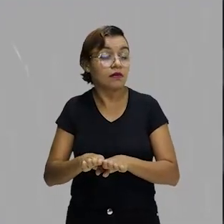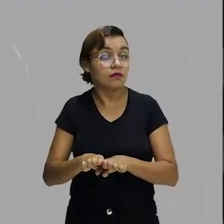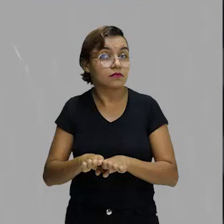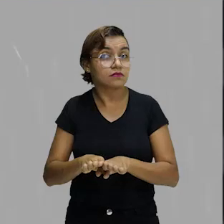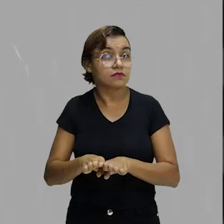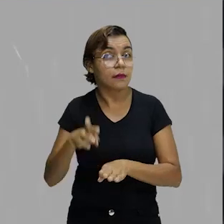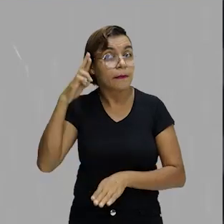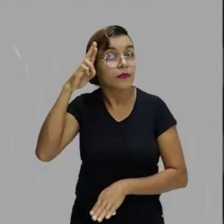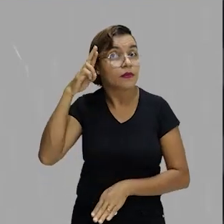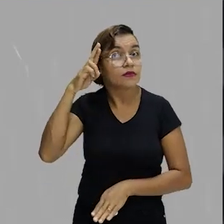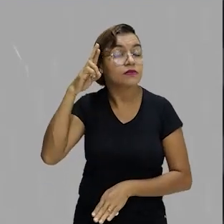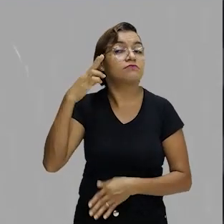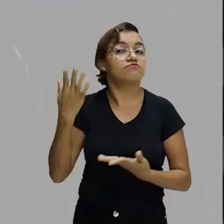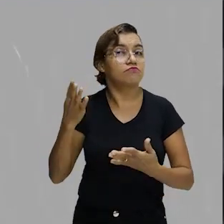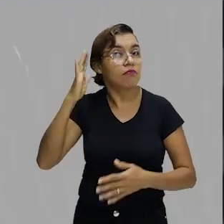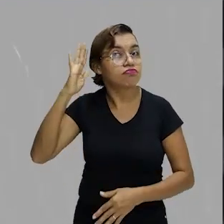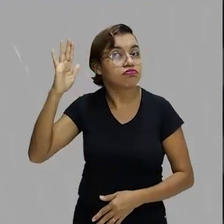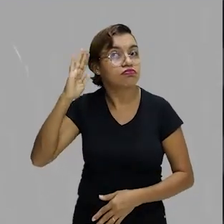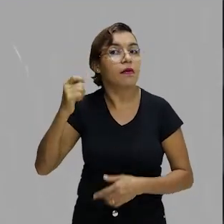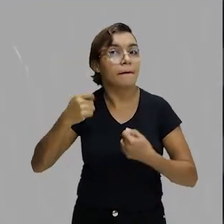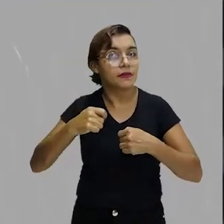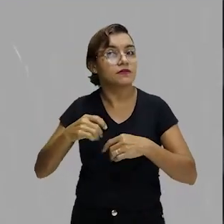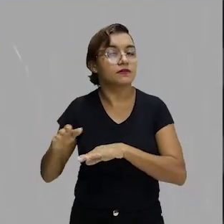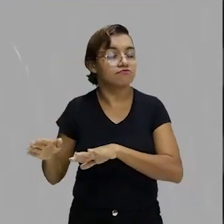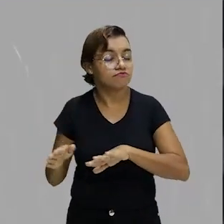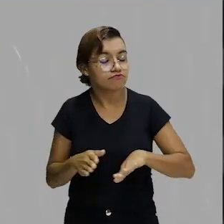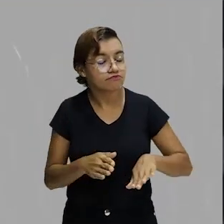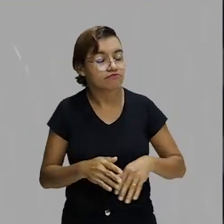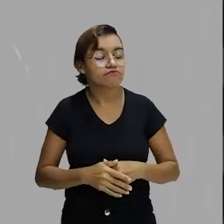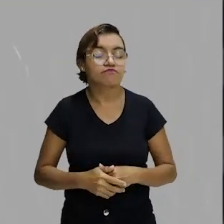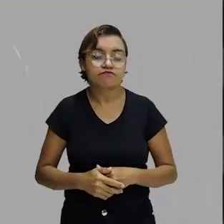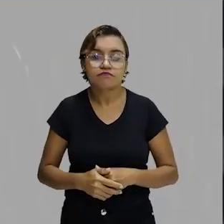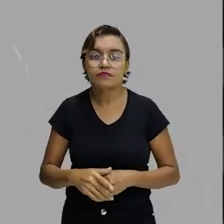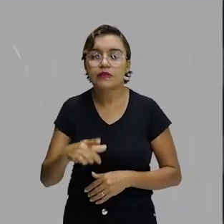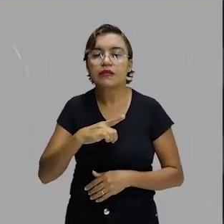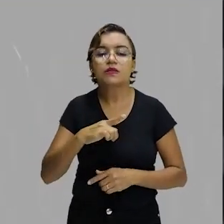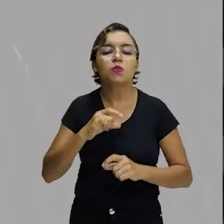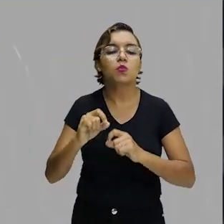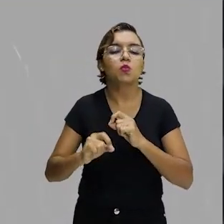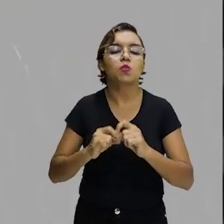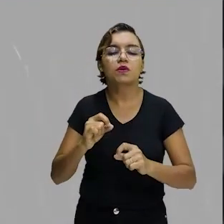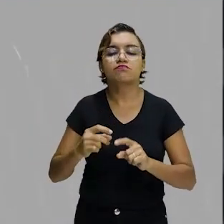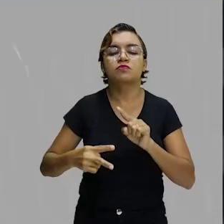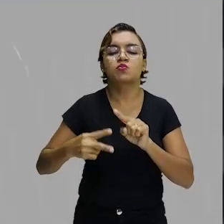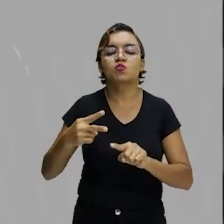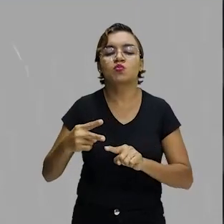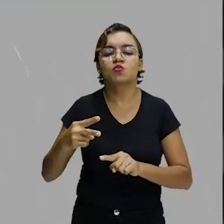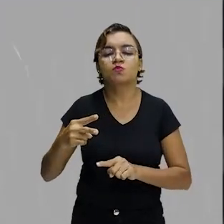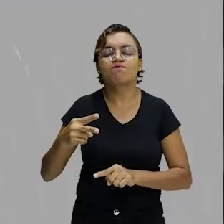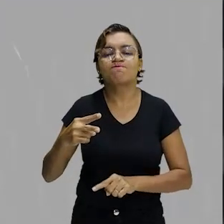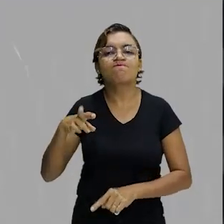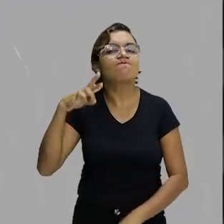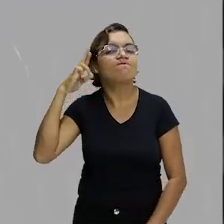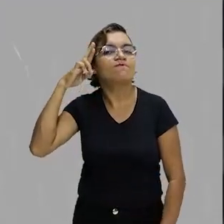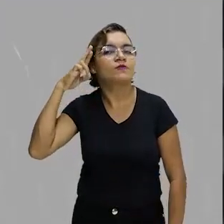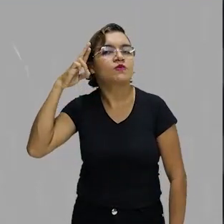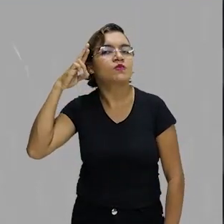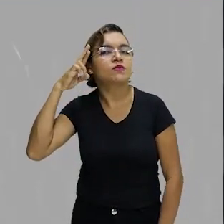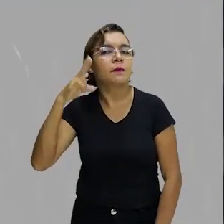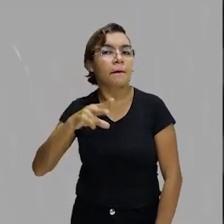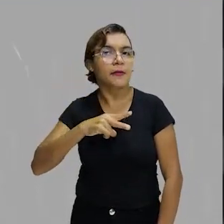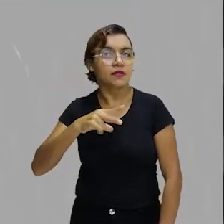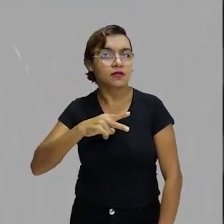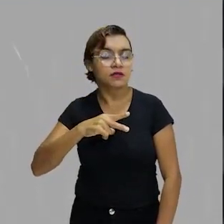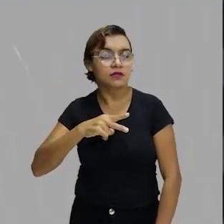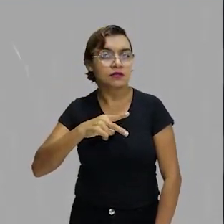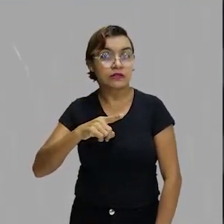pouquinho depois, tu vai ver. Eu tenho duas premissas particulares e aí vem uma conclusão. Olha só como